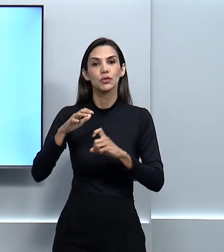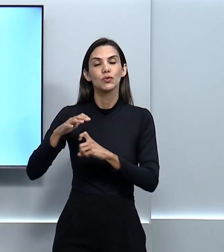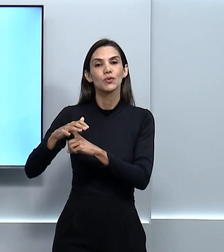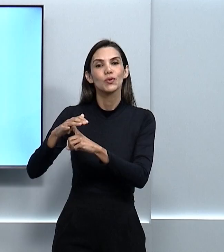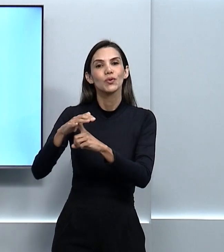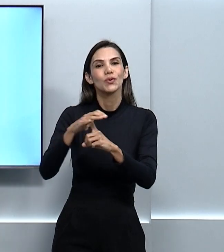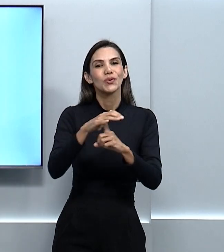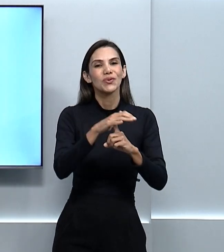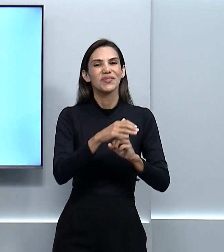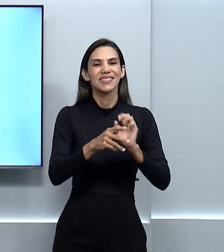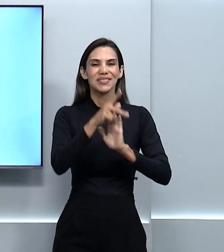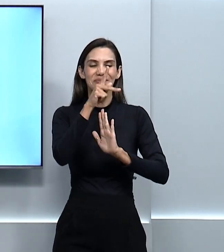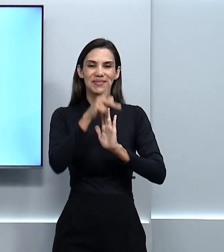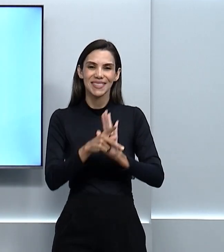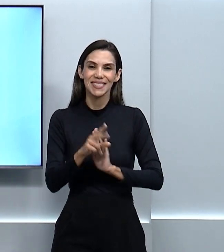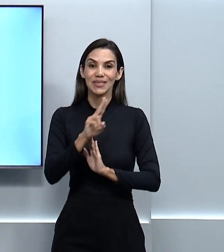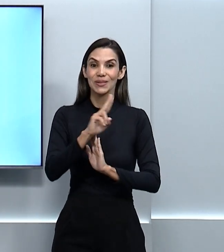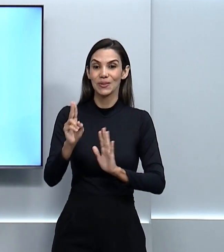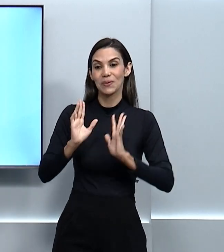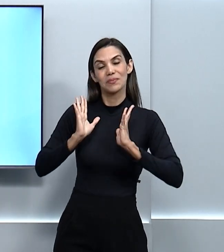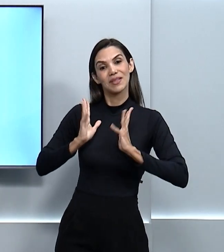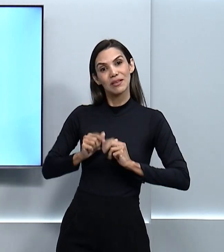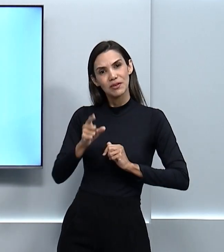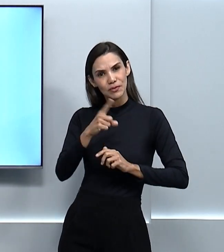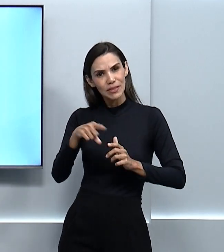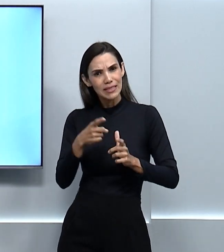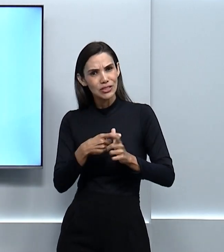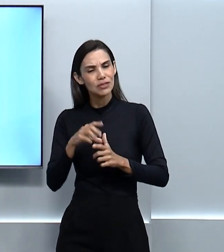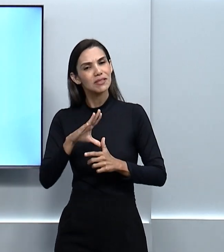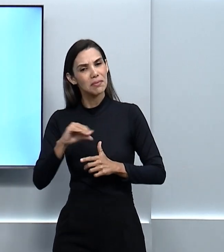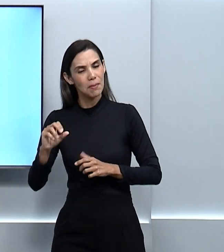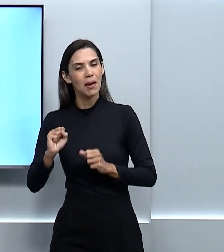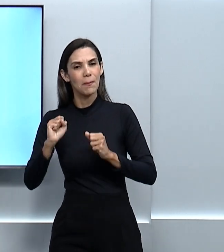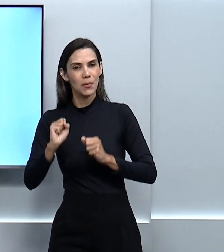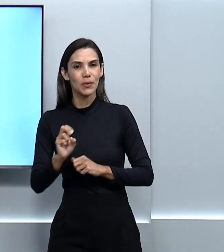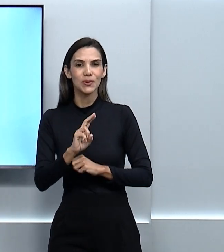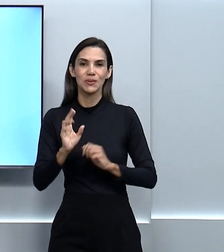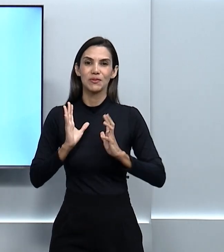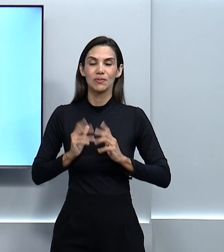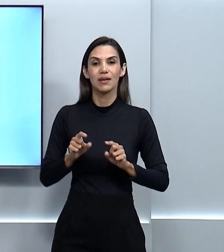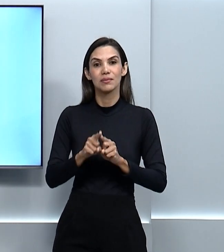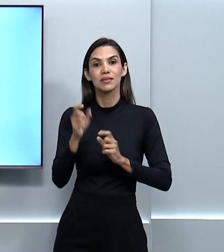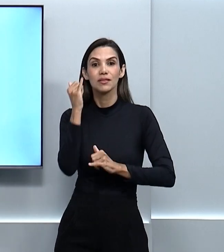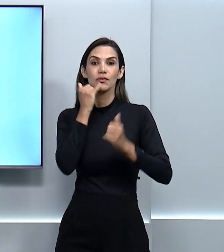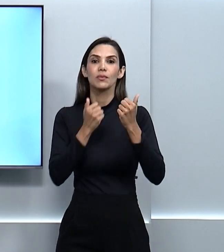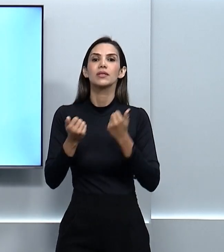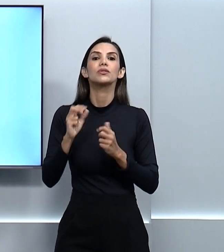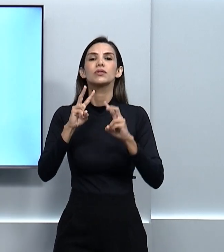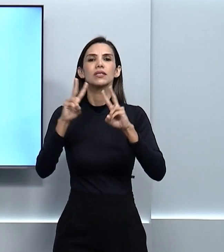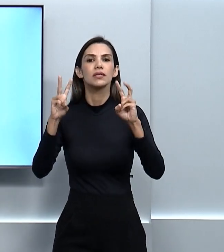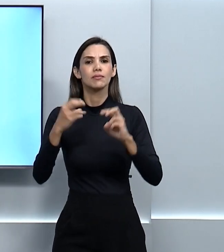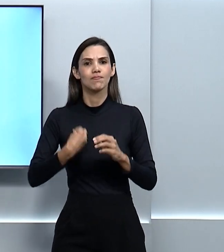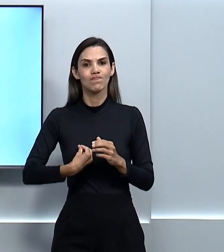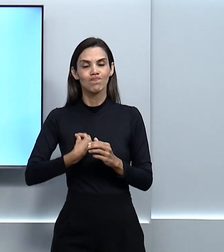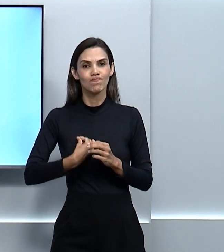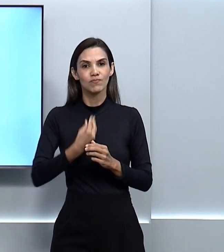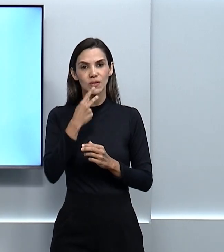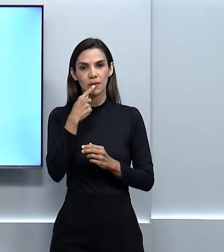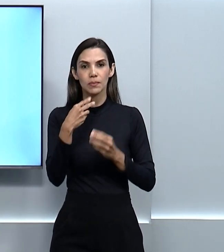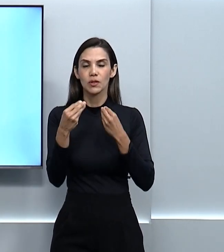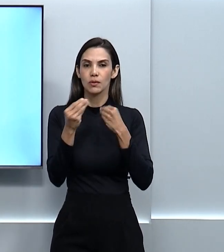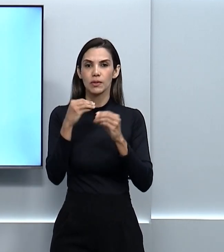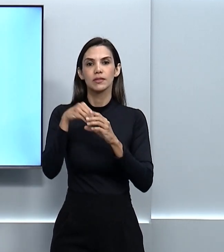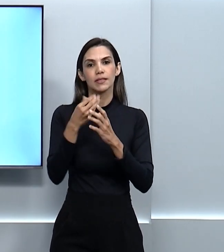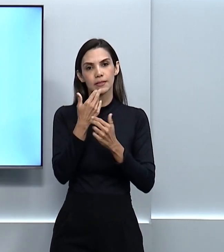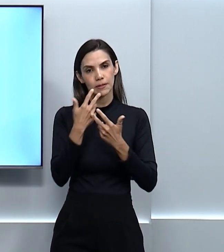Nome, que oferece oportunidades de quitar as suas dívidas. Também temos informações sobre a presença de microplástico na